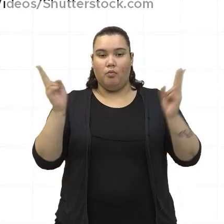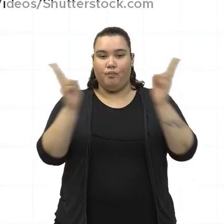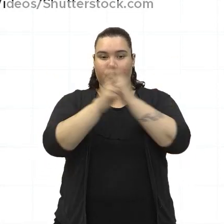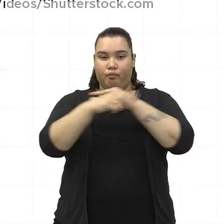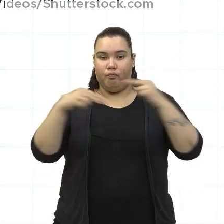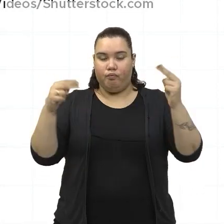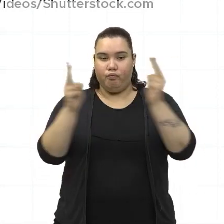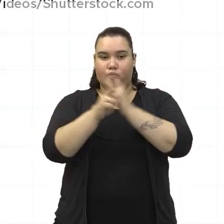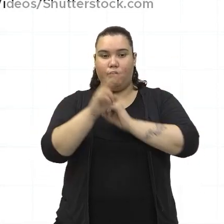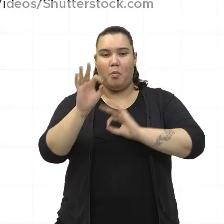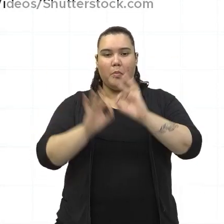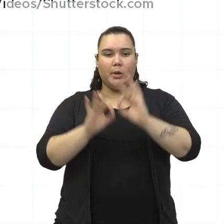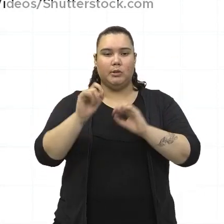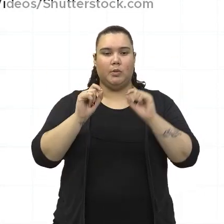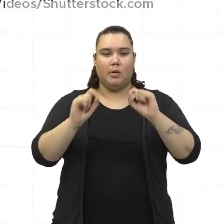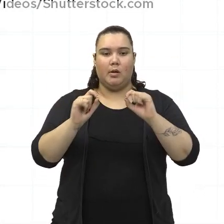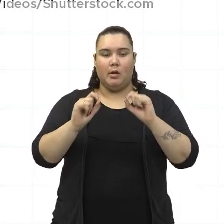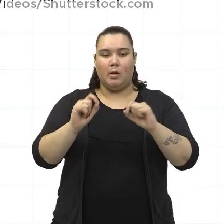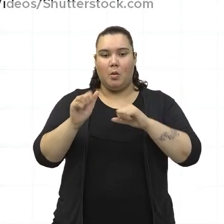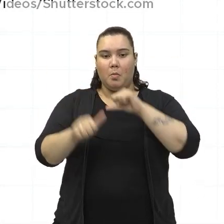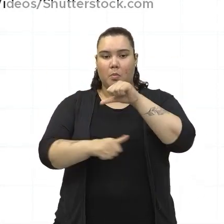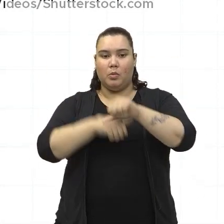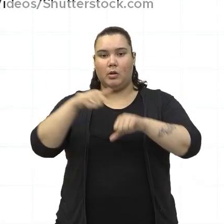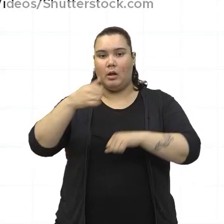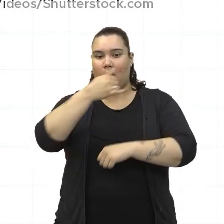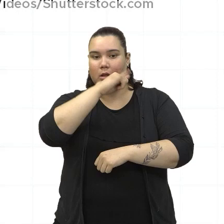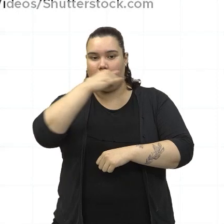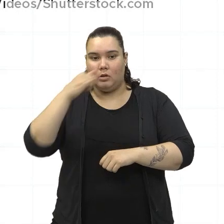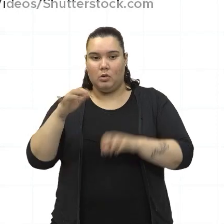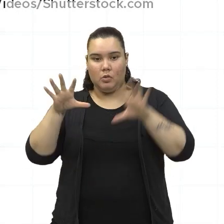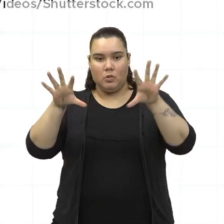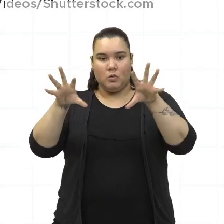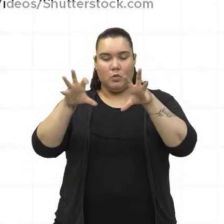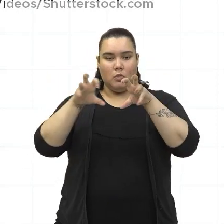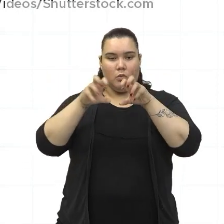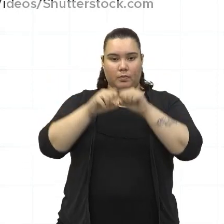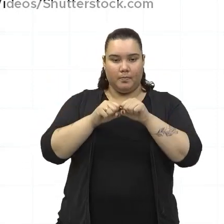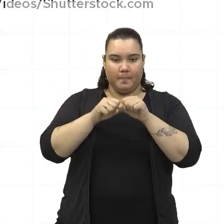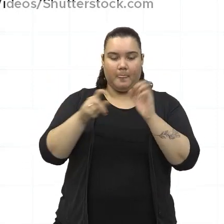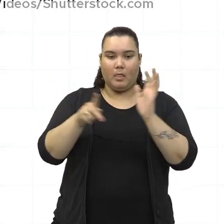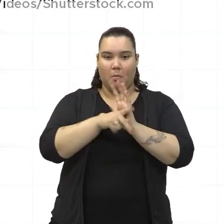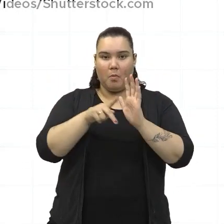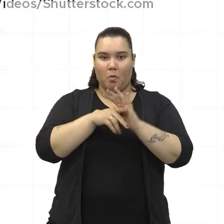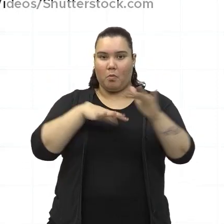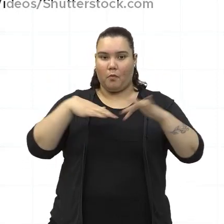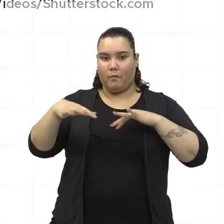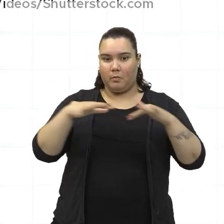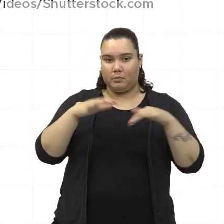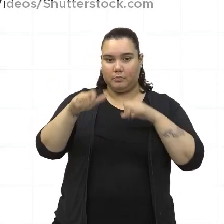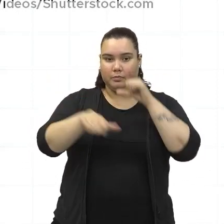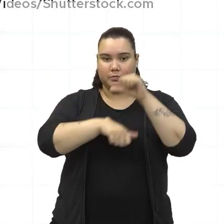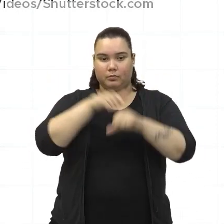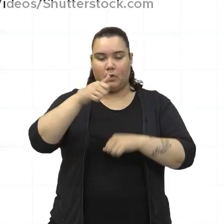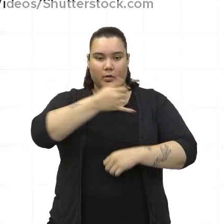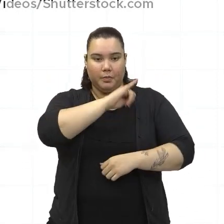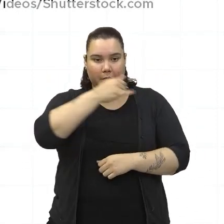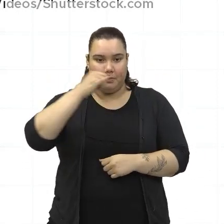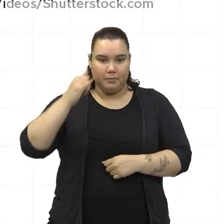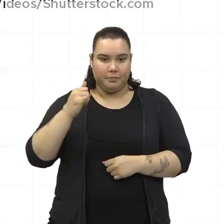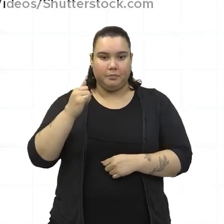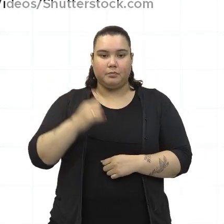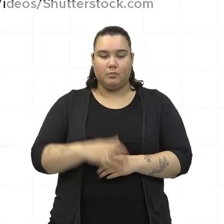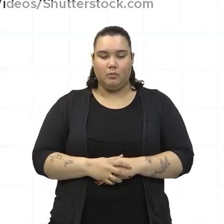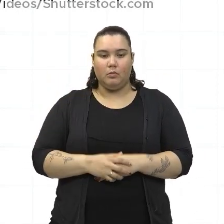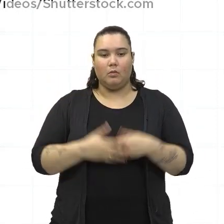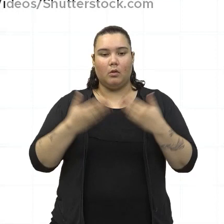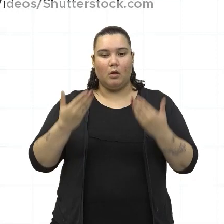ventos em um processo de conversão de energia cinética proveniente do movimento em eletricidade. E